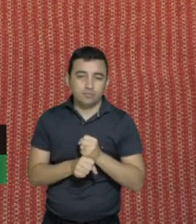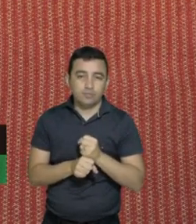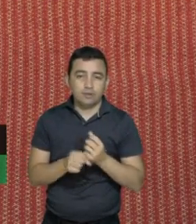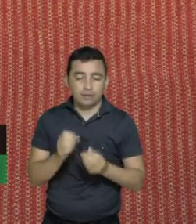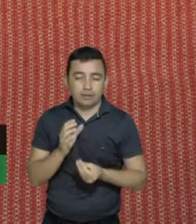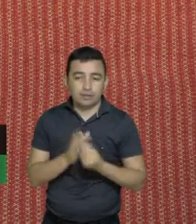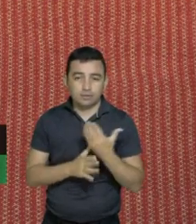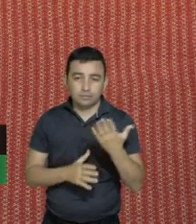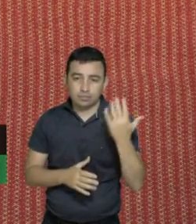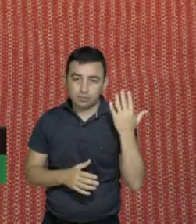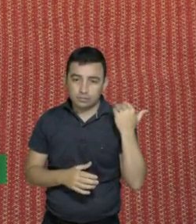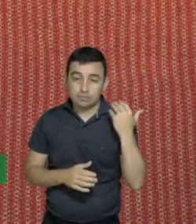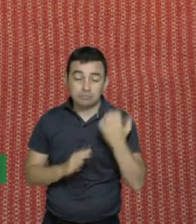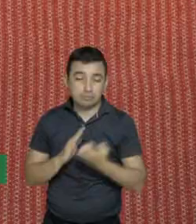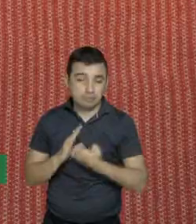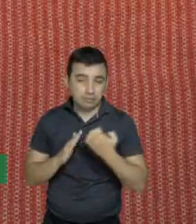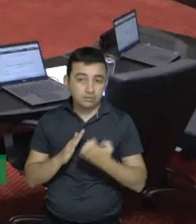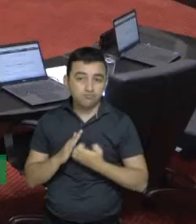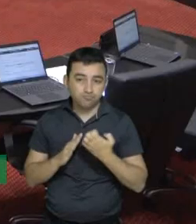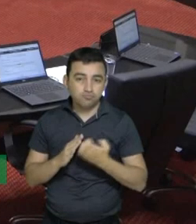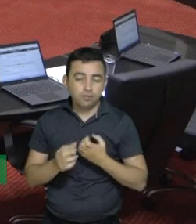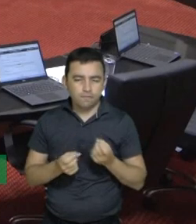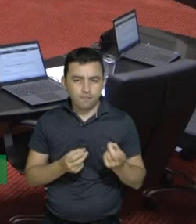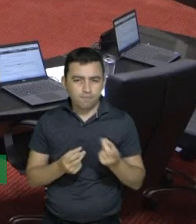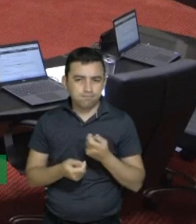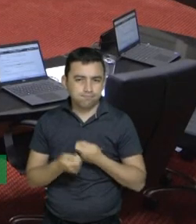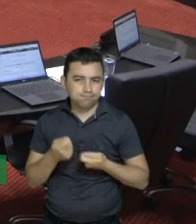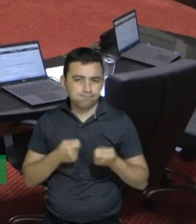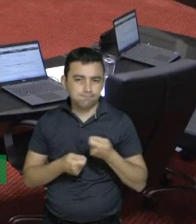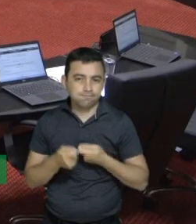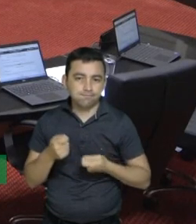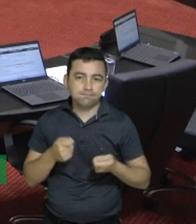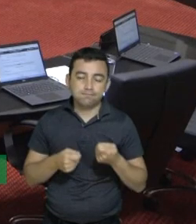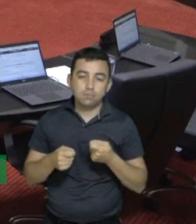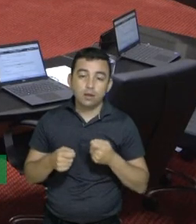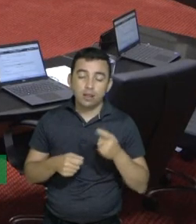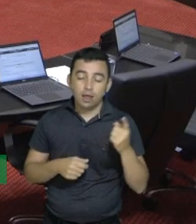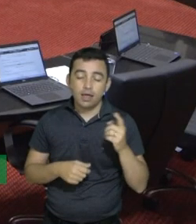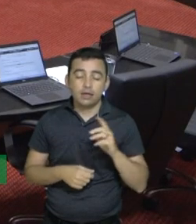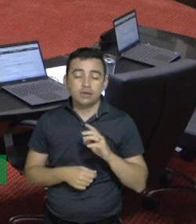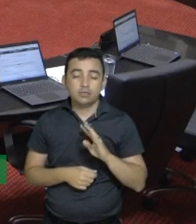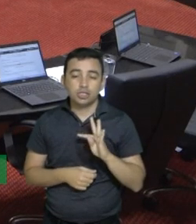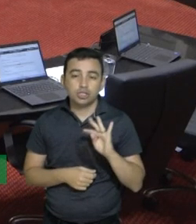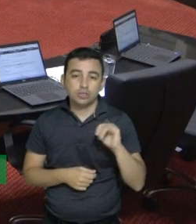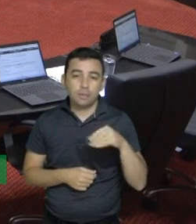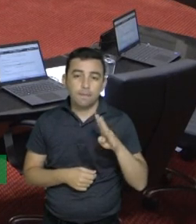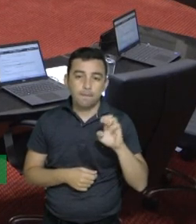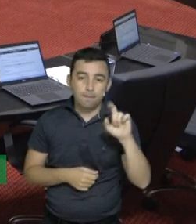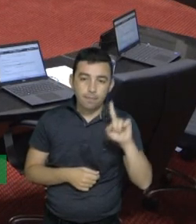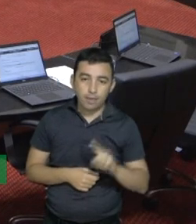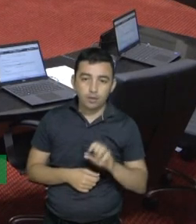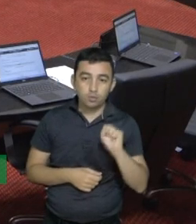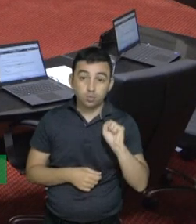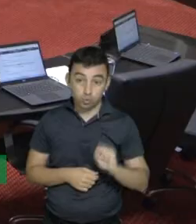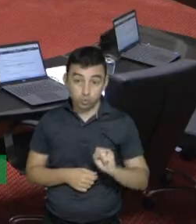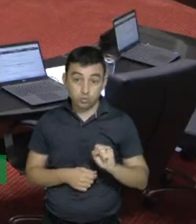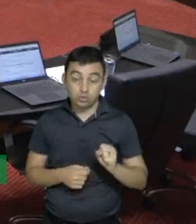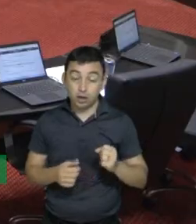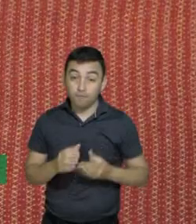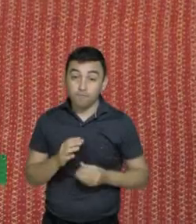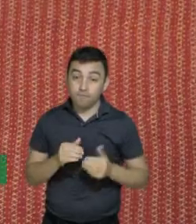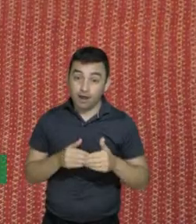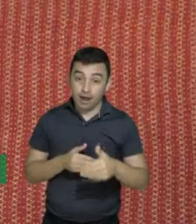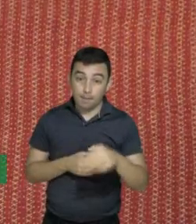empresa de varejo originária no município de Timbé do Sul neste mês de março completo 60 anos de